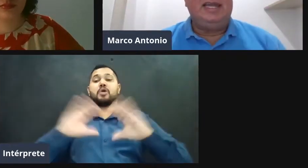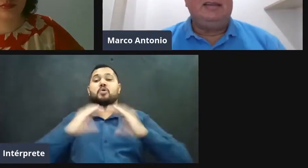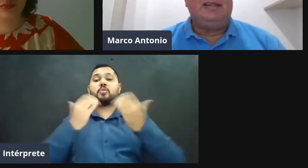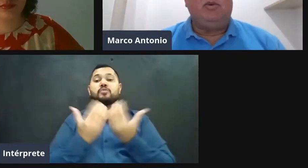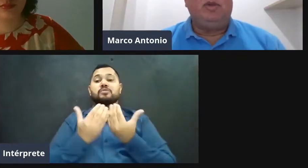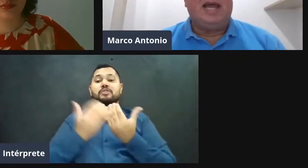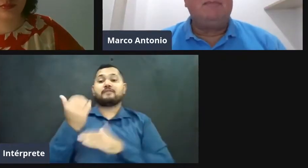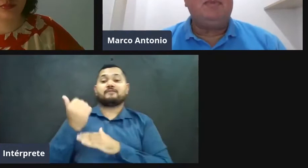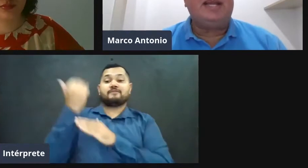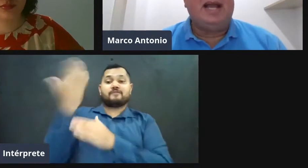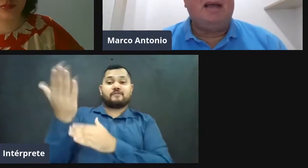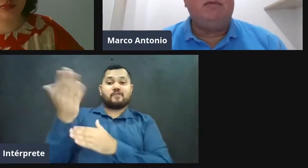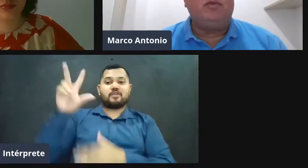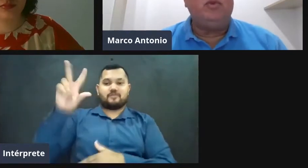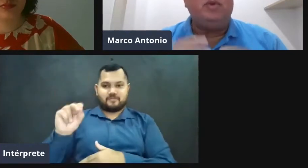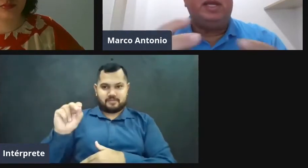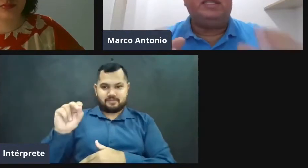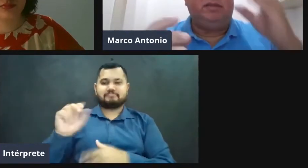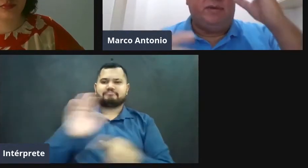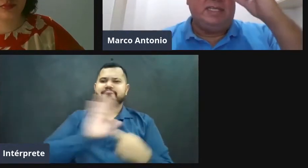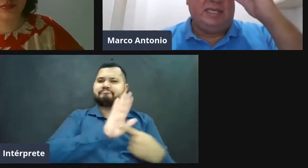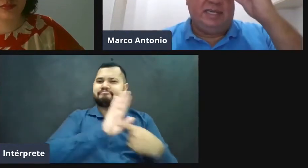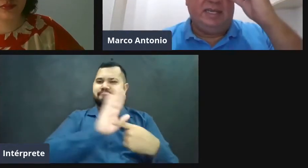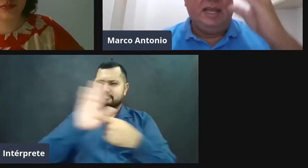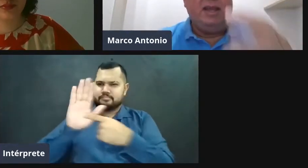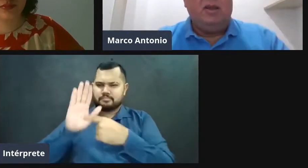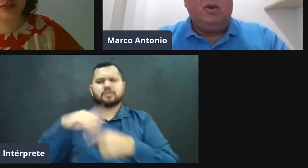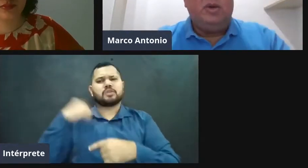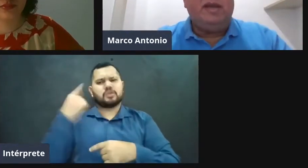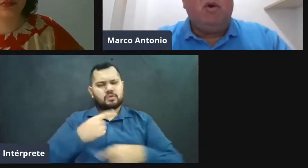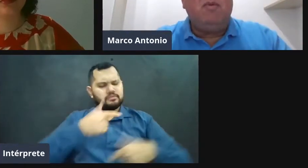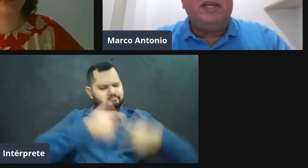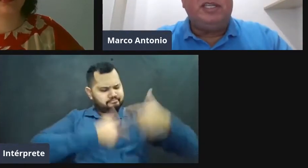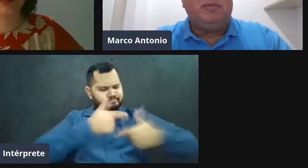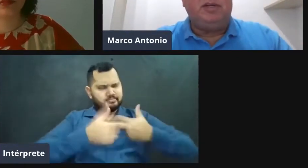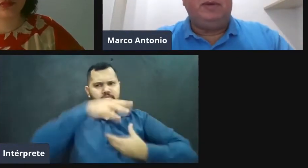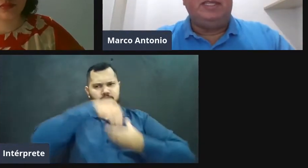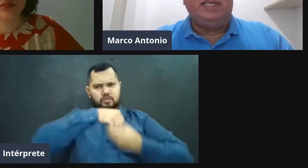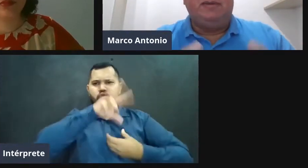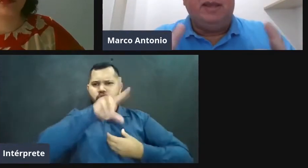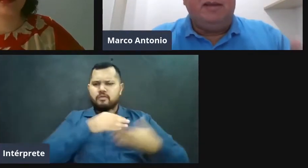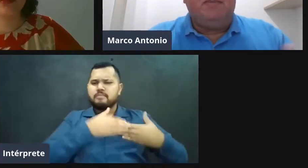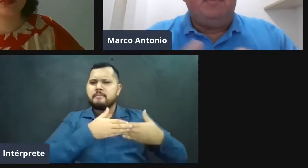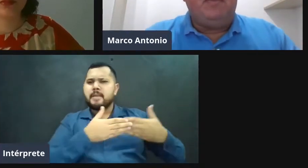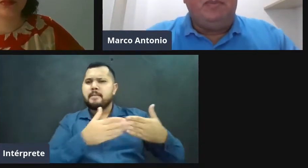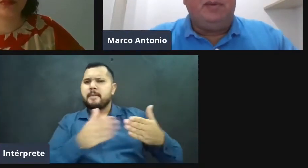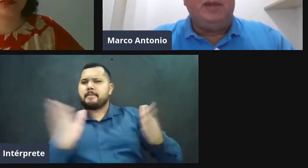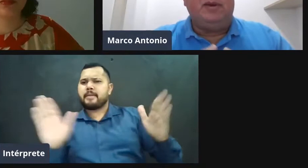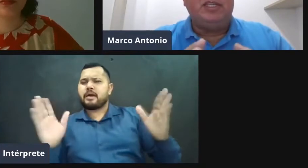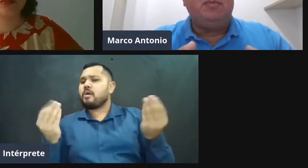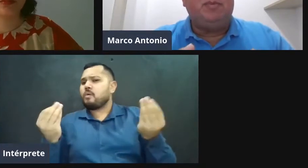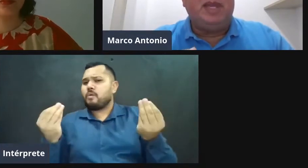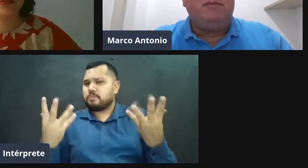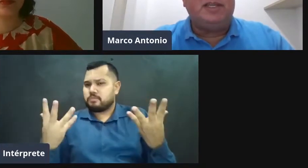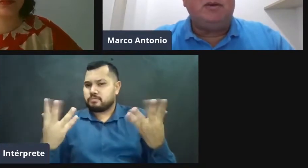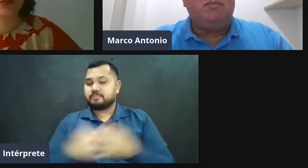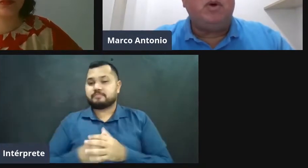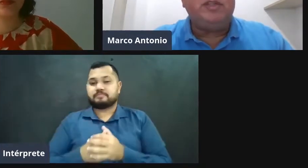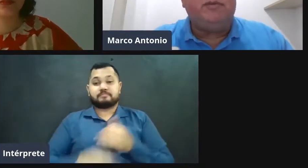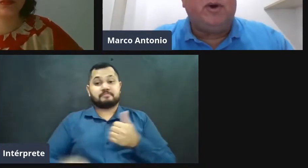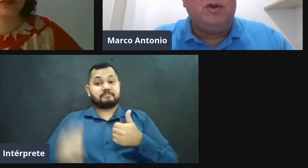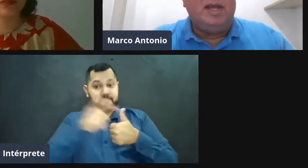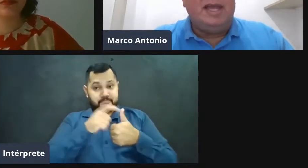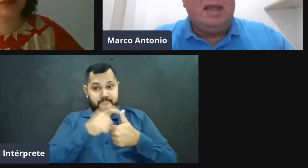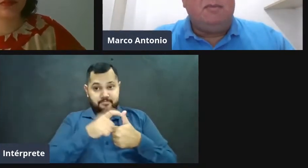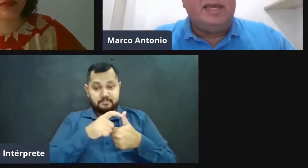A gente tem que tornar aplicável tudo o que a gente faz aqui. Como que a gente pode fazer isso? Primeiro, a gente tem que fazer